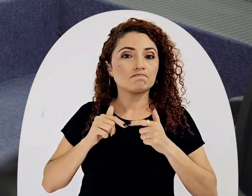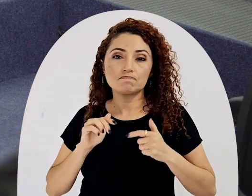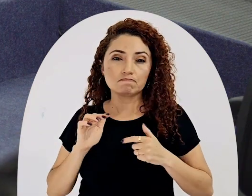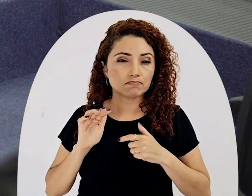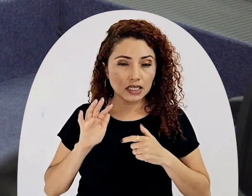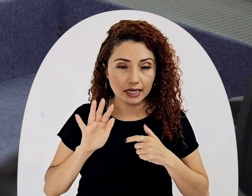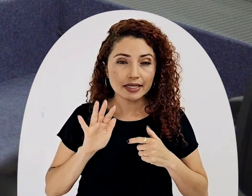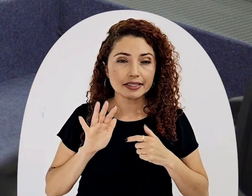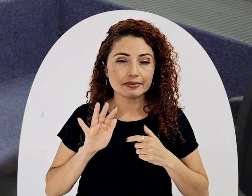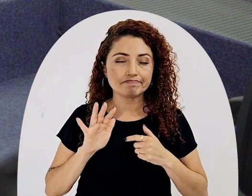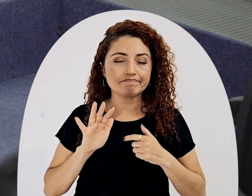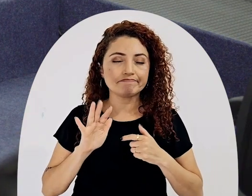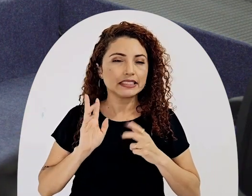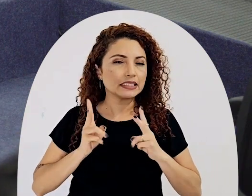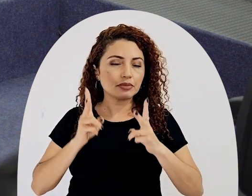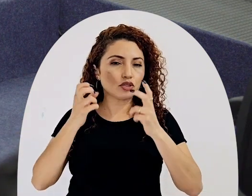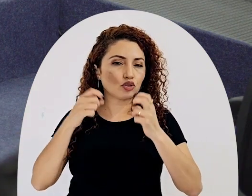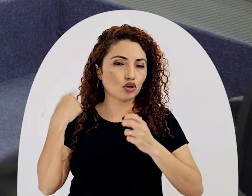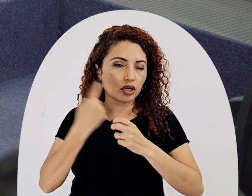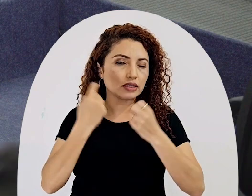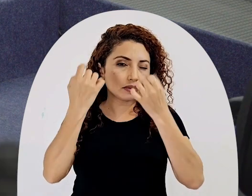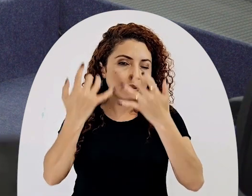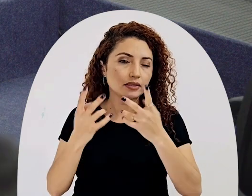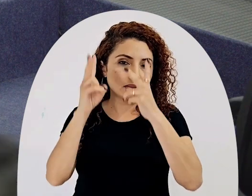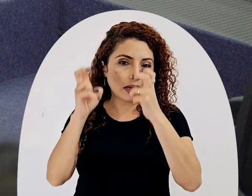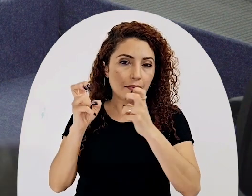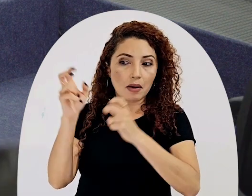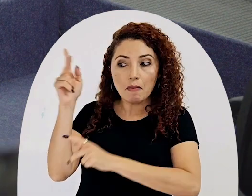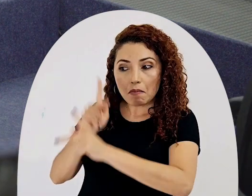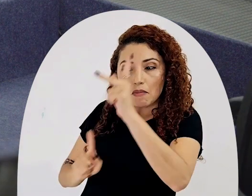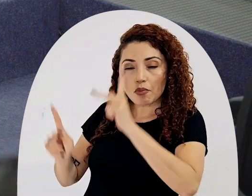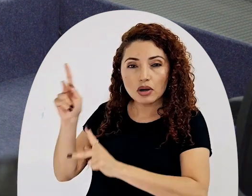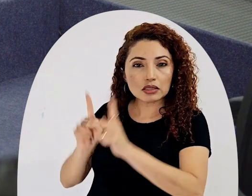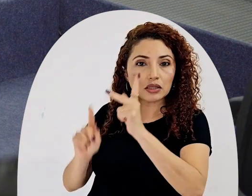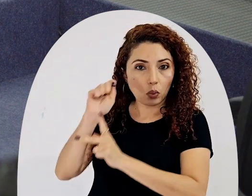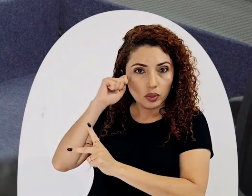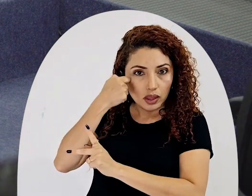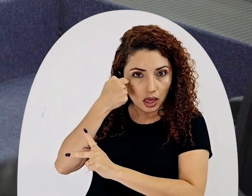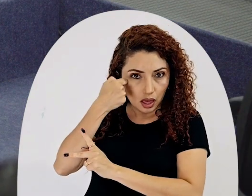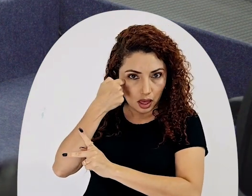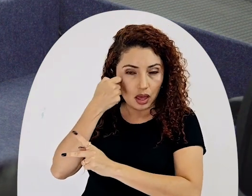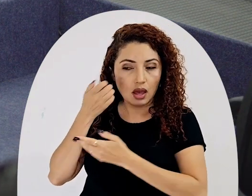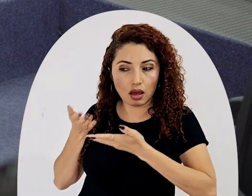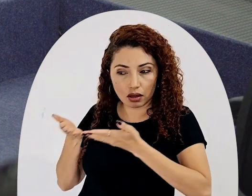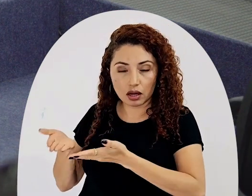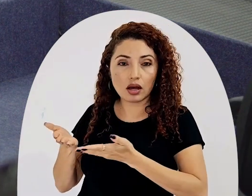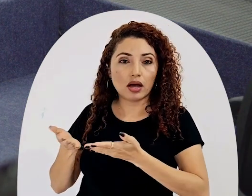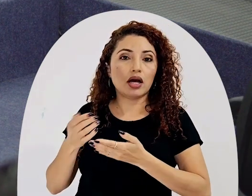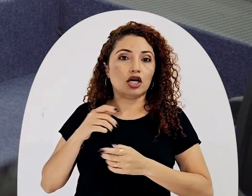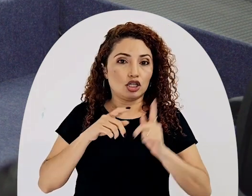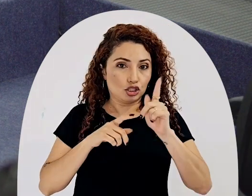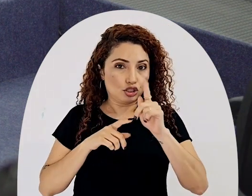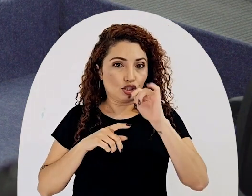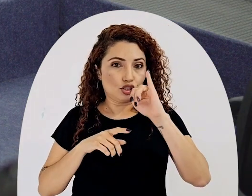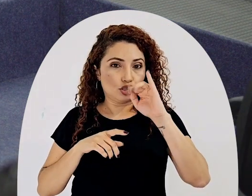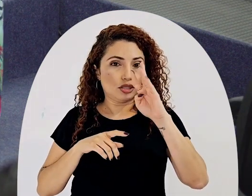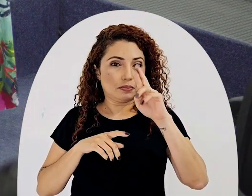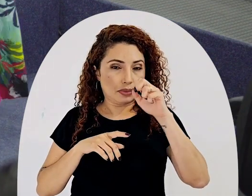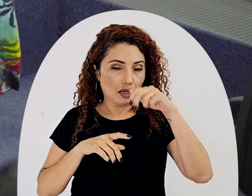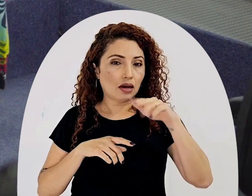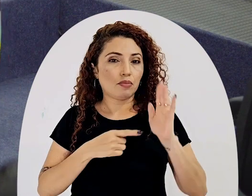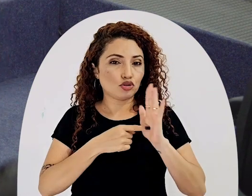Só que, quando a gente fala da população negra, né, e o Gibran trouxe alguns dados aqui, por exemplo, são dados que não são